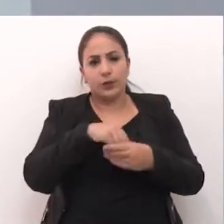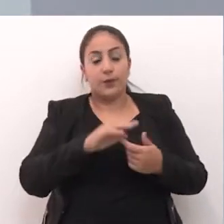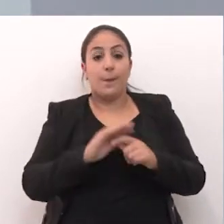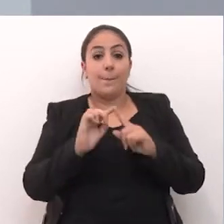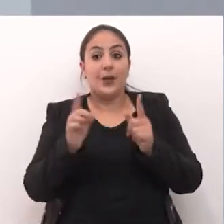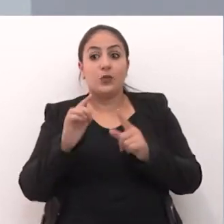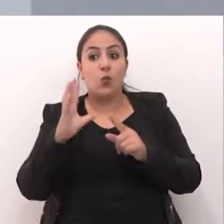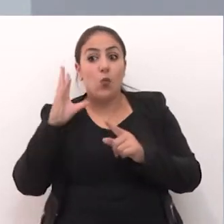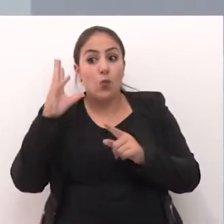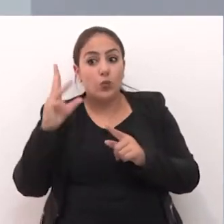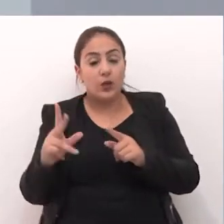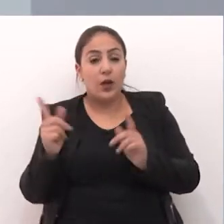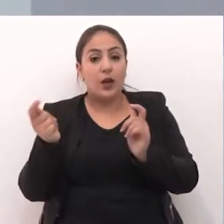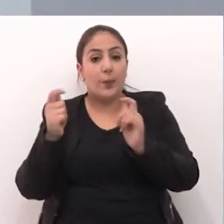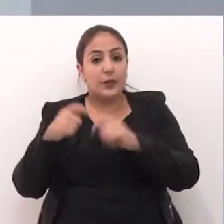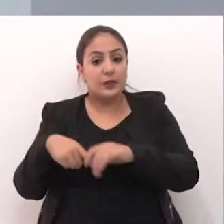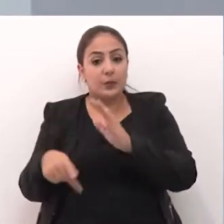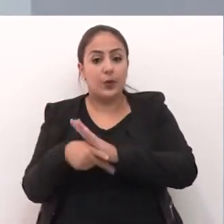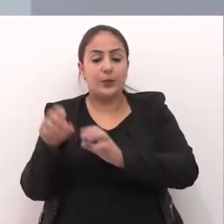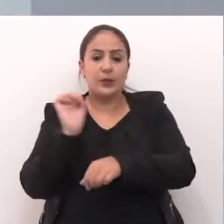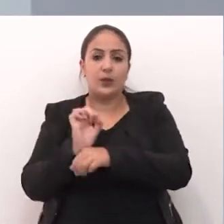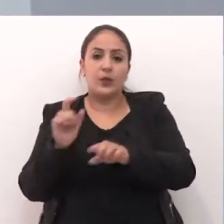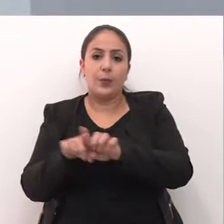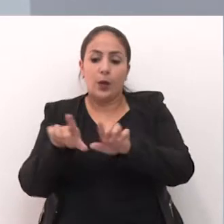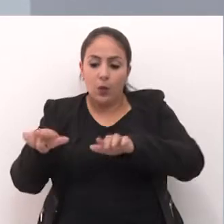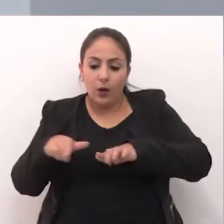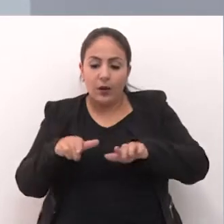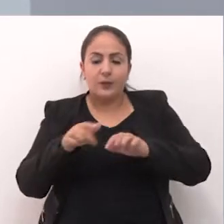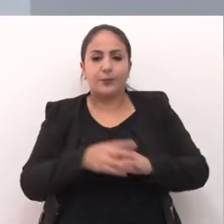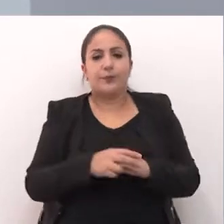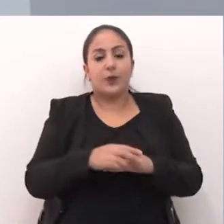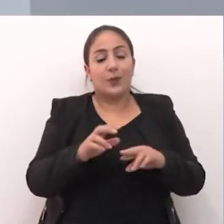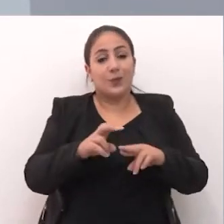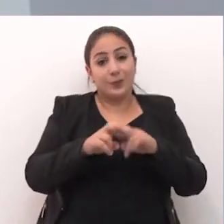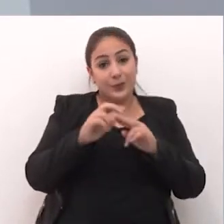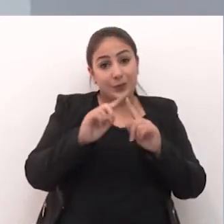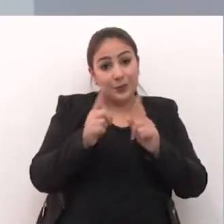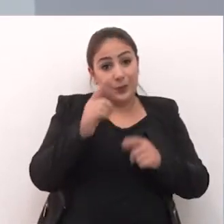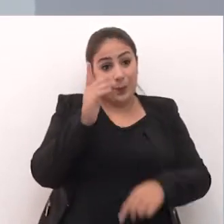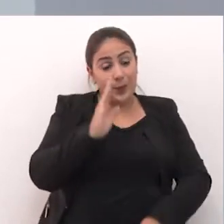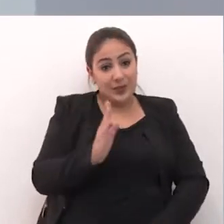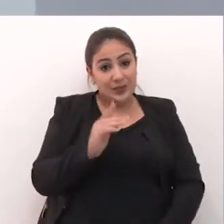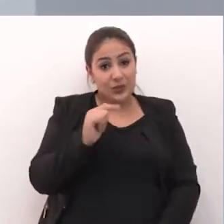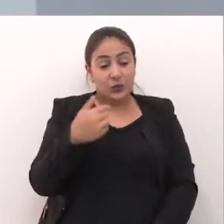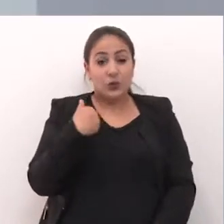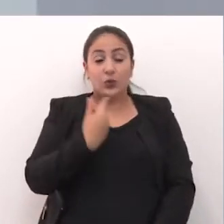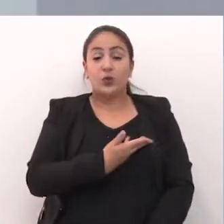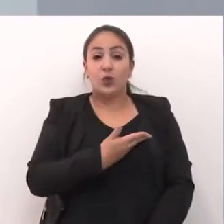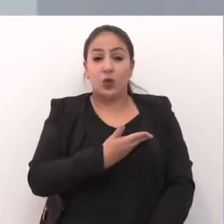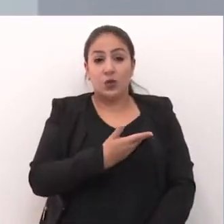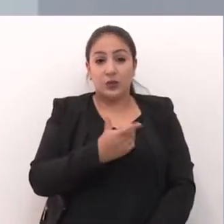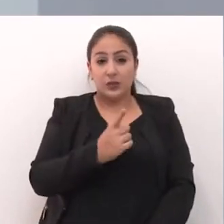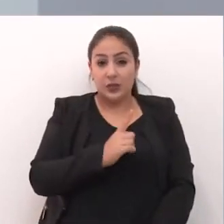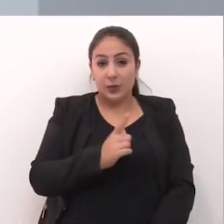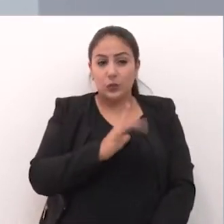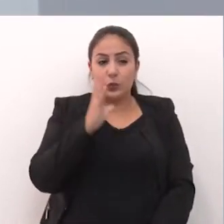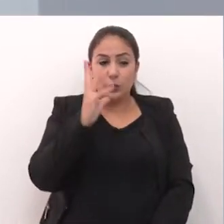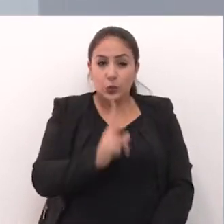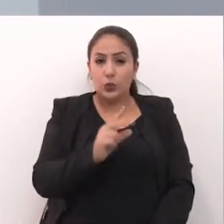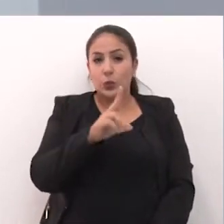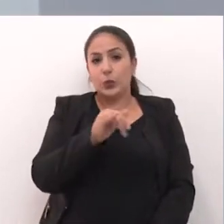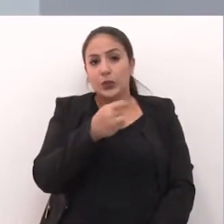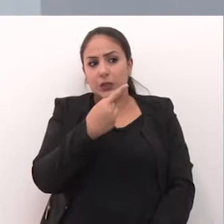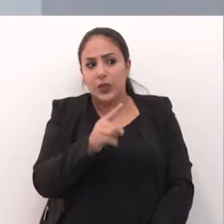Todo o restante se refere a competências estaduais e competências locais. Todavia, no Brasil, nós concentramos todas as funções na União, todos os